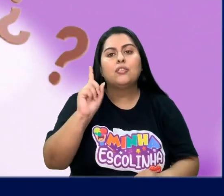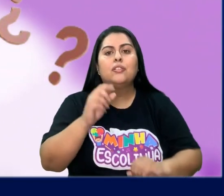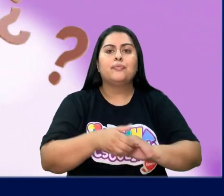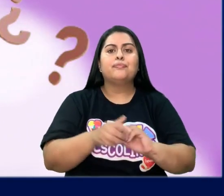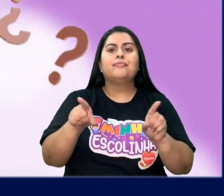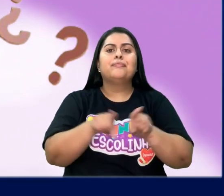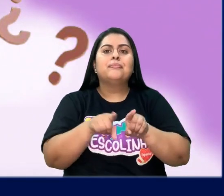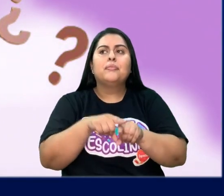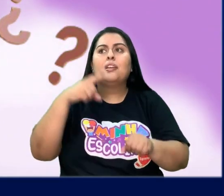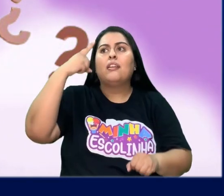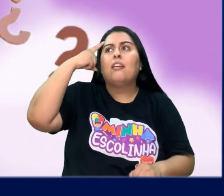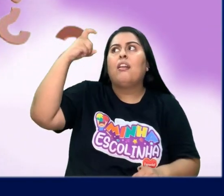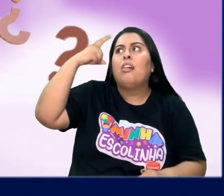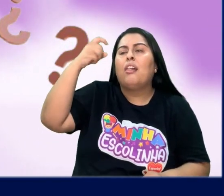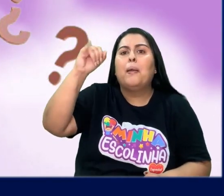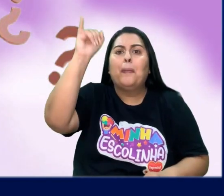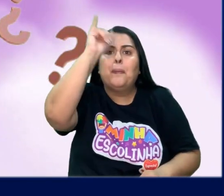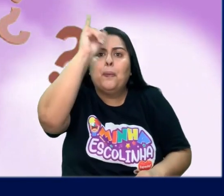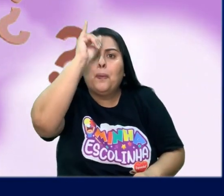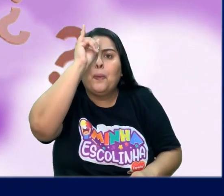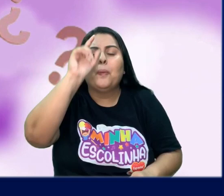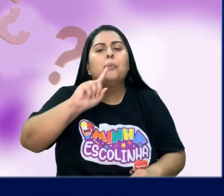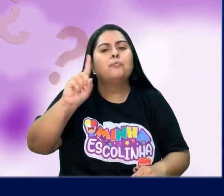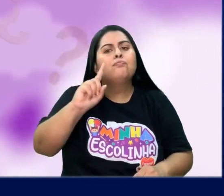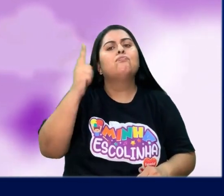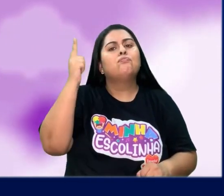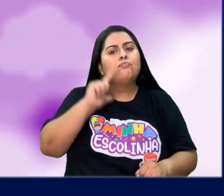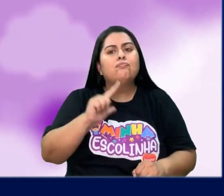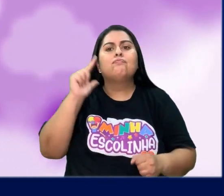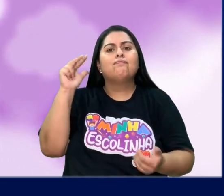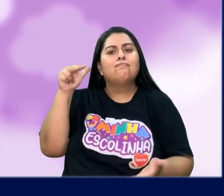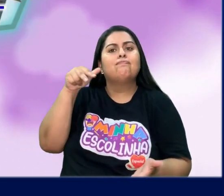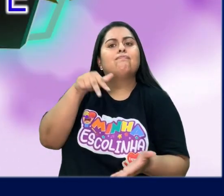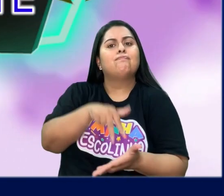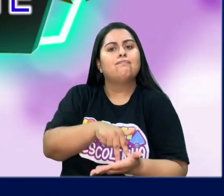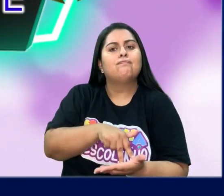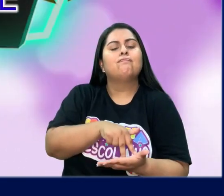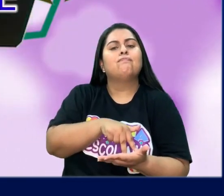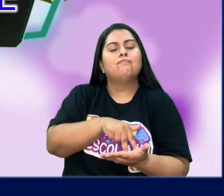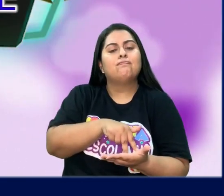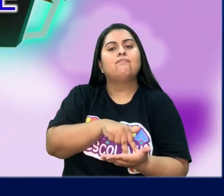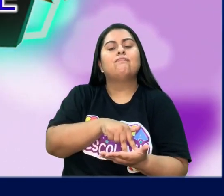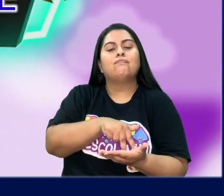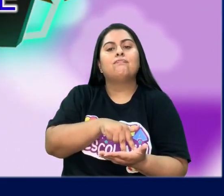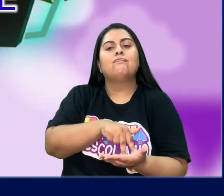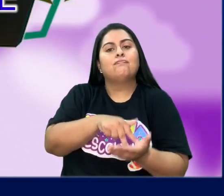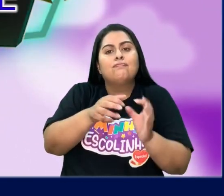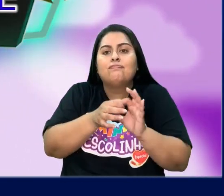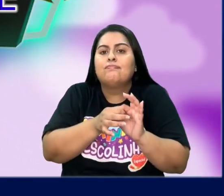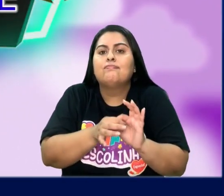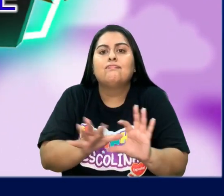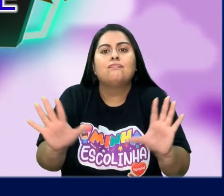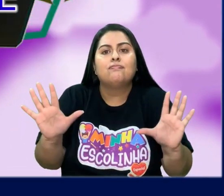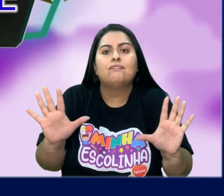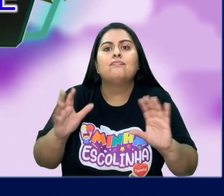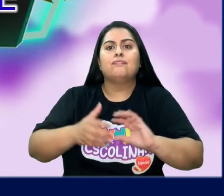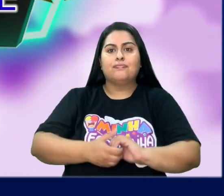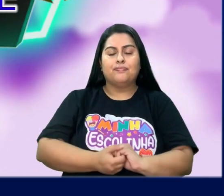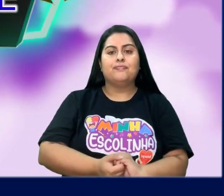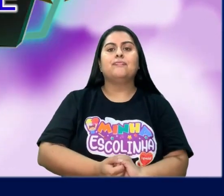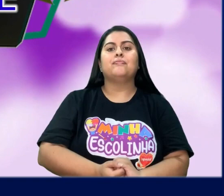prisioneiro de ideias bobas e torna-se uma pessoa independente. Uma